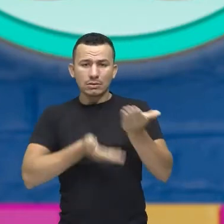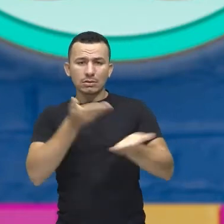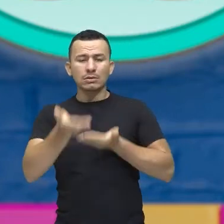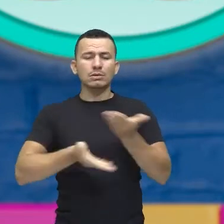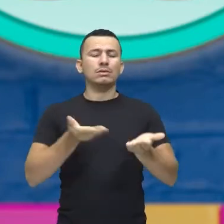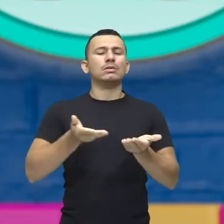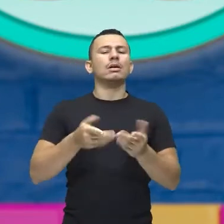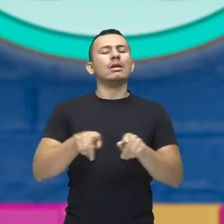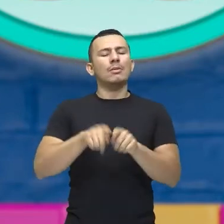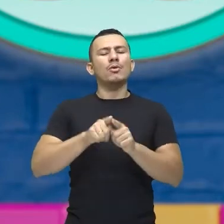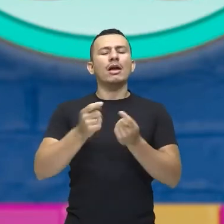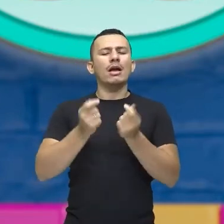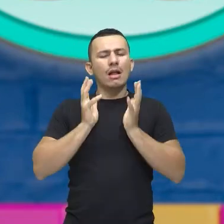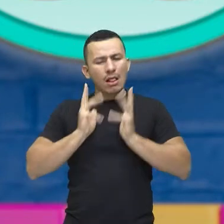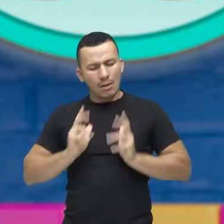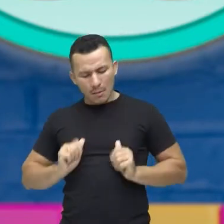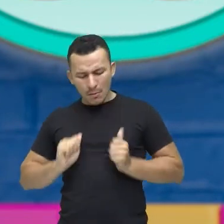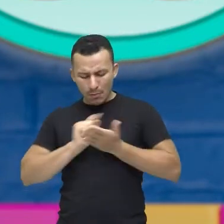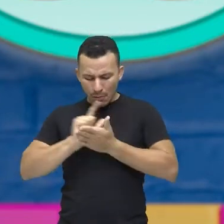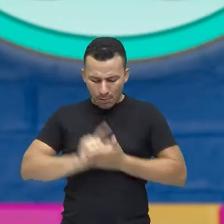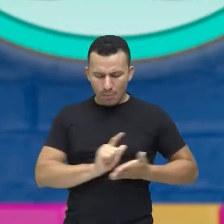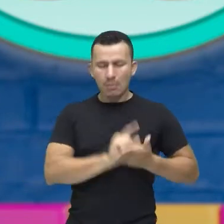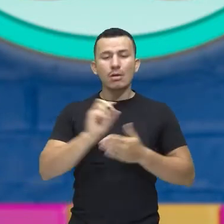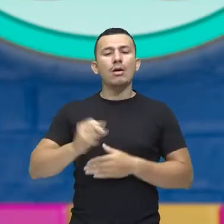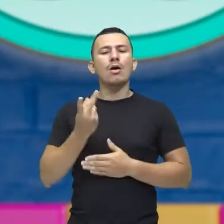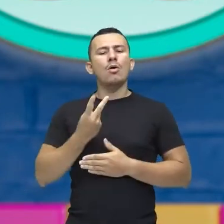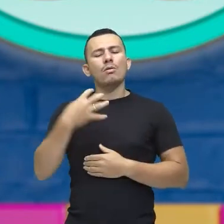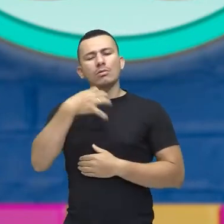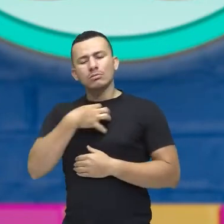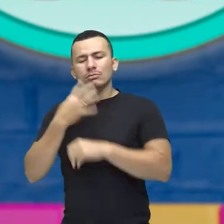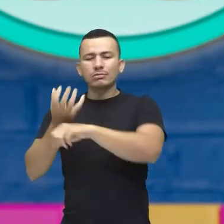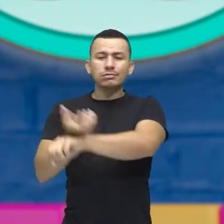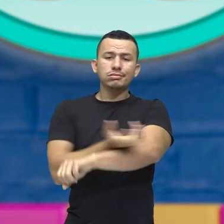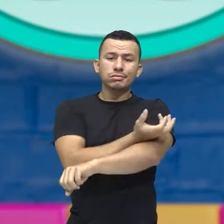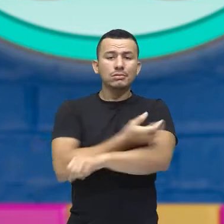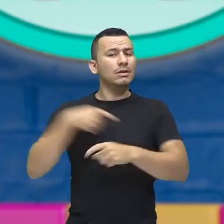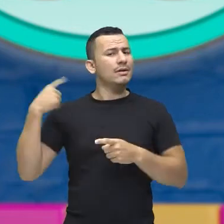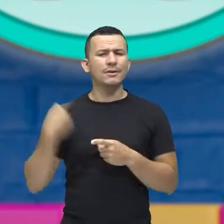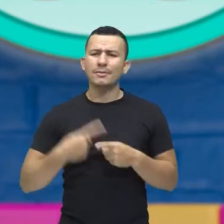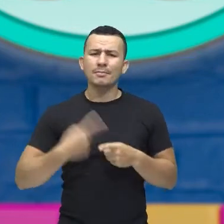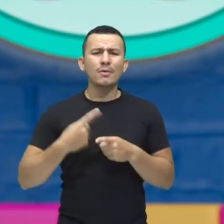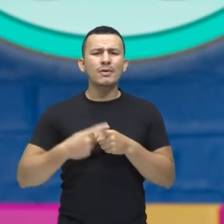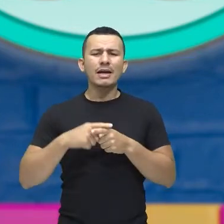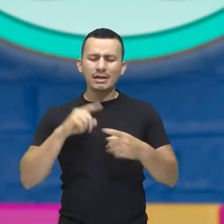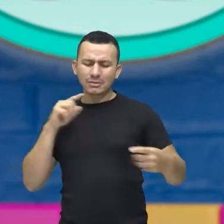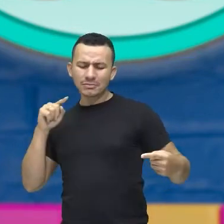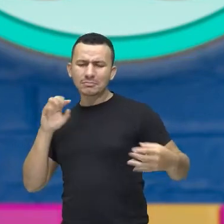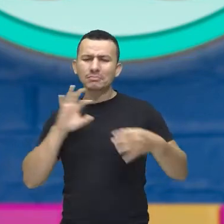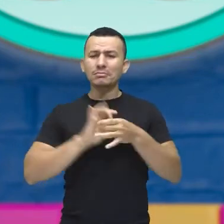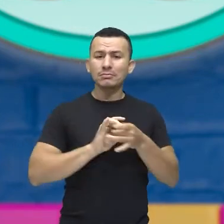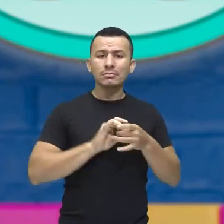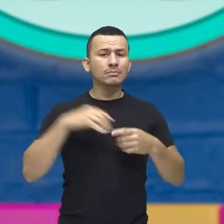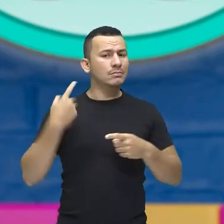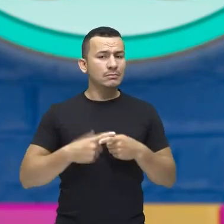aspectos da higiene pessoal, seja nos aspectos emocionais. Por que ele impacta? Por que eles são tão conectados?